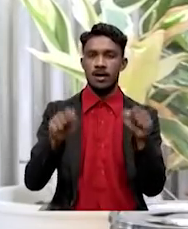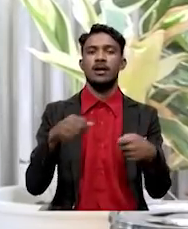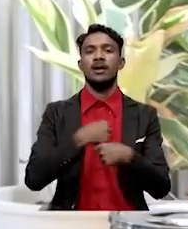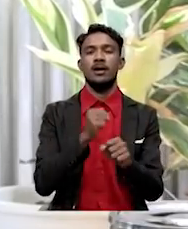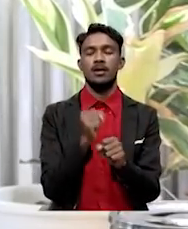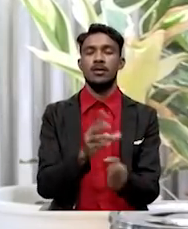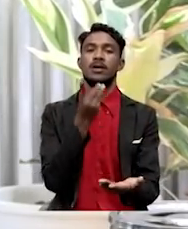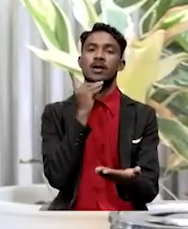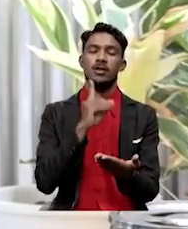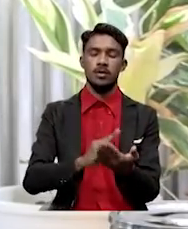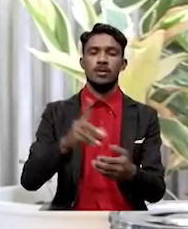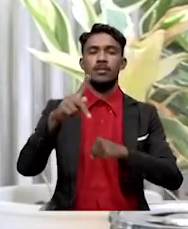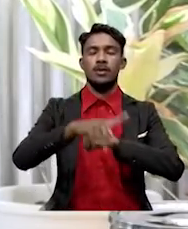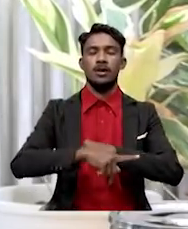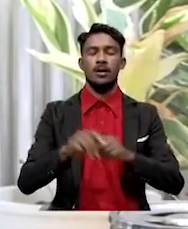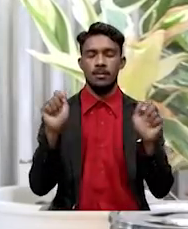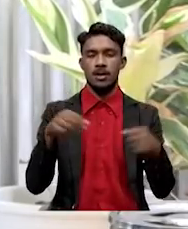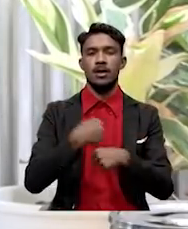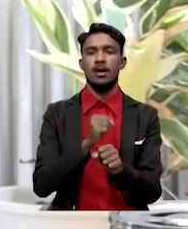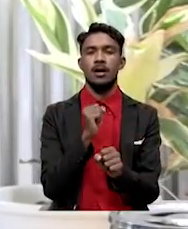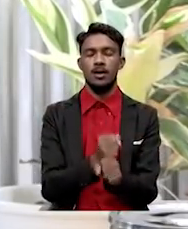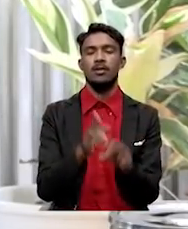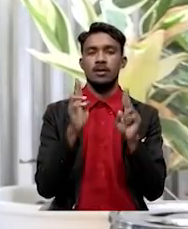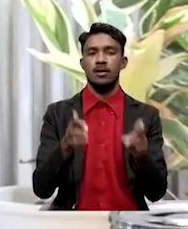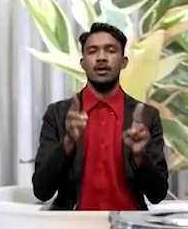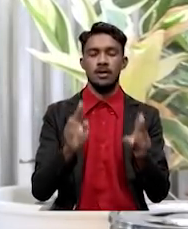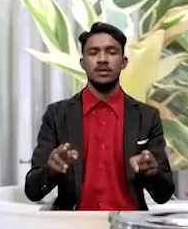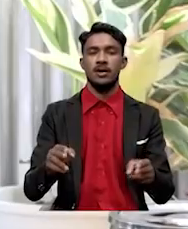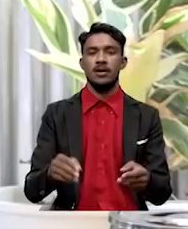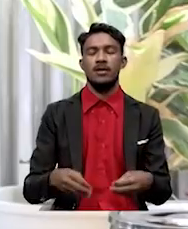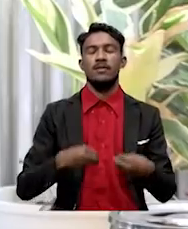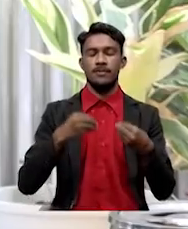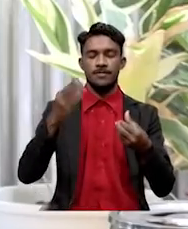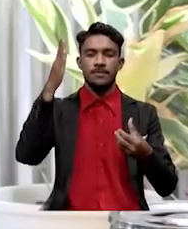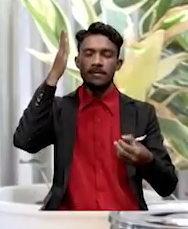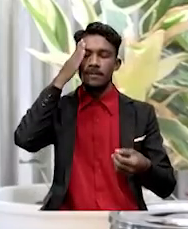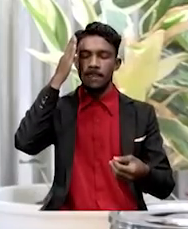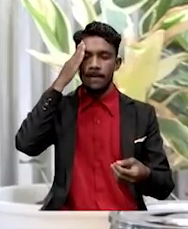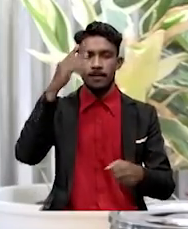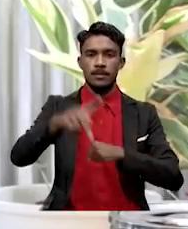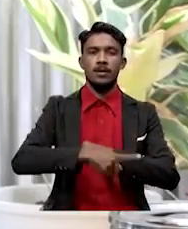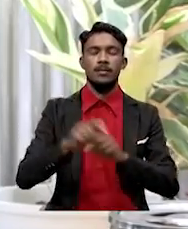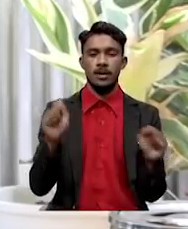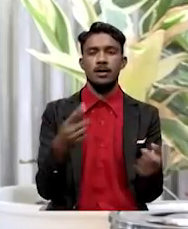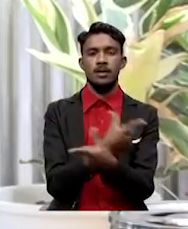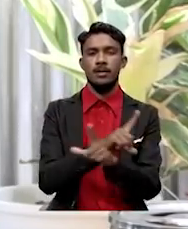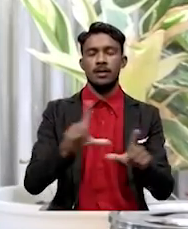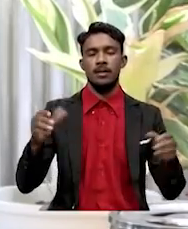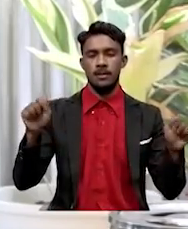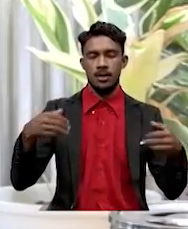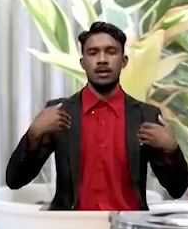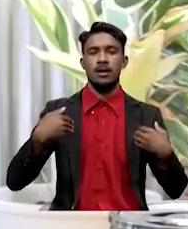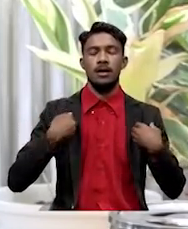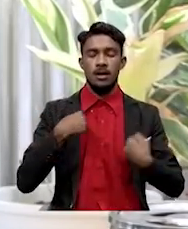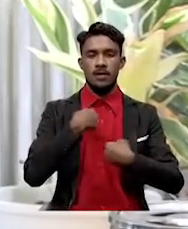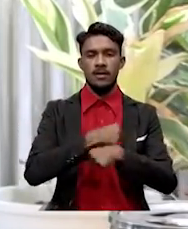Declarações políticas ita bele halo à vontade. Recomendações políticas ita e liberdade ato halo. Mai be